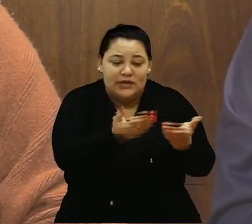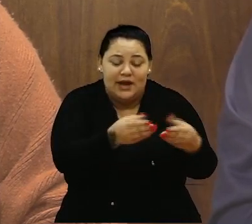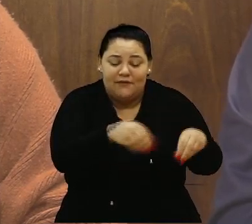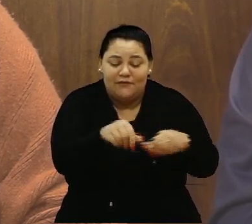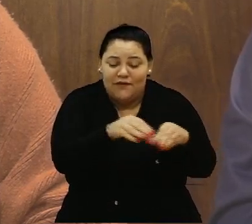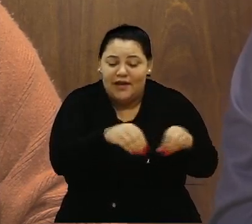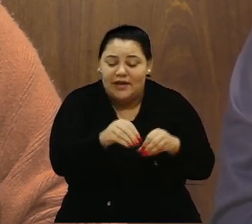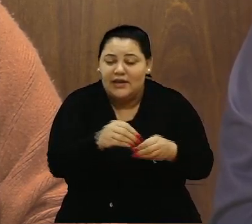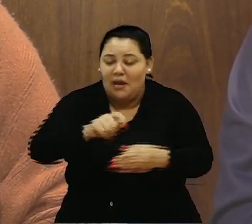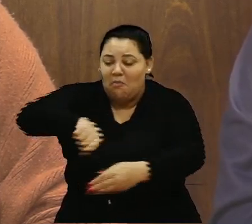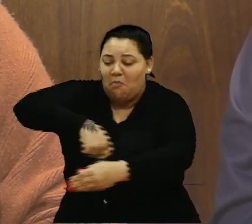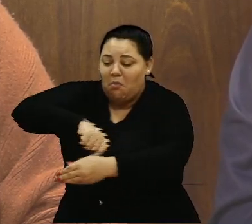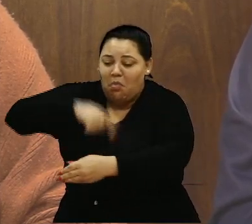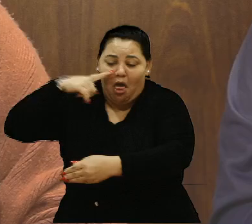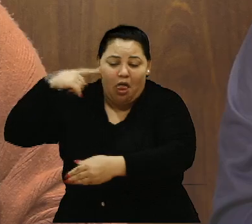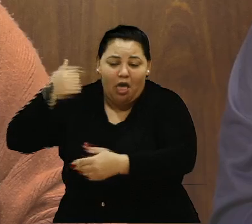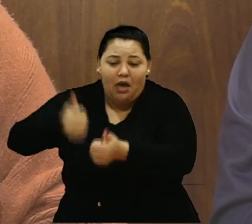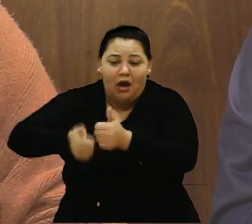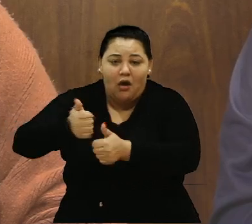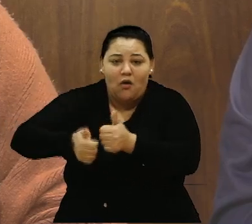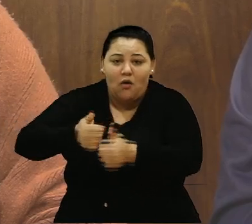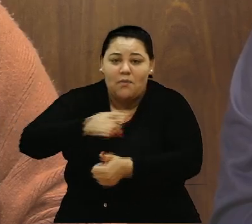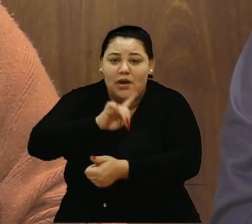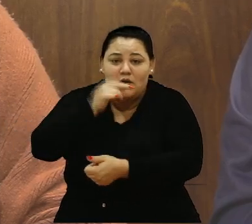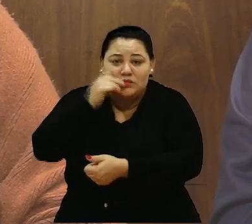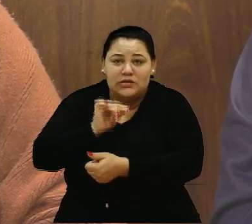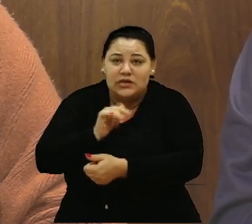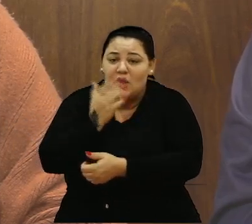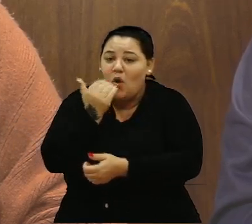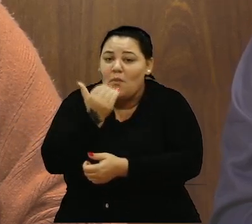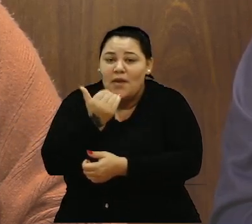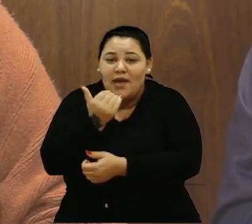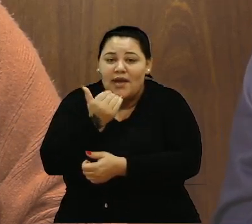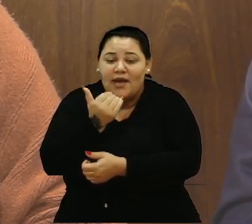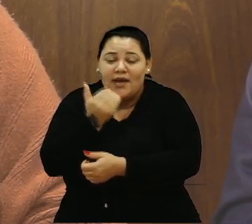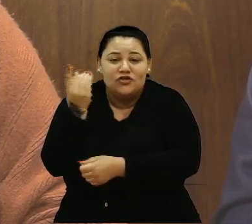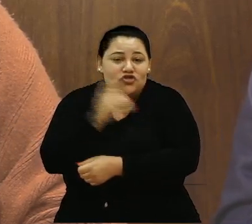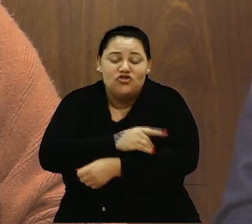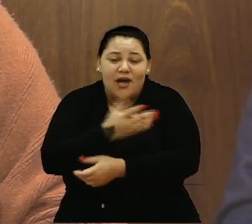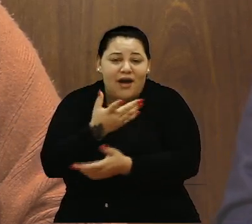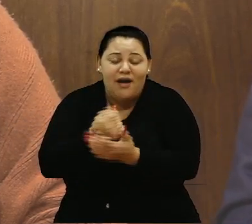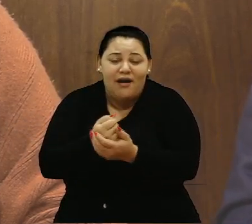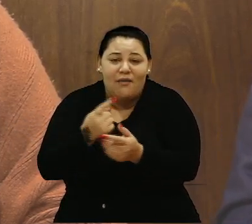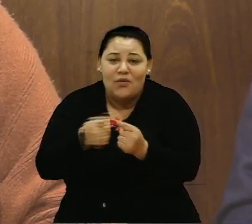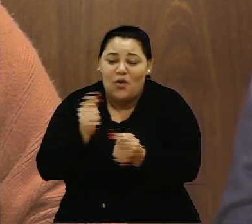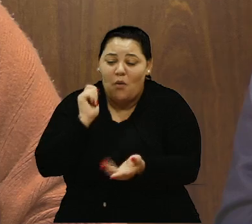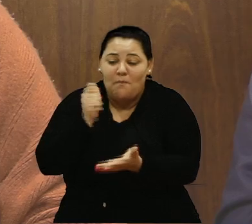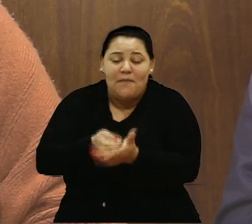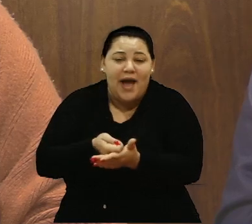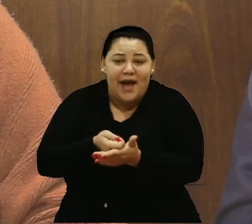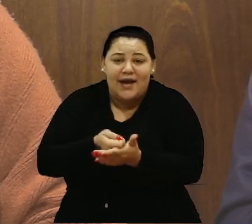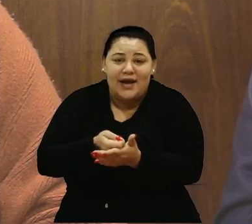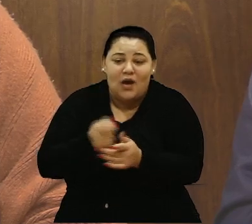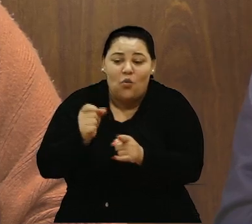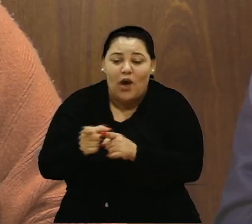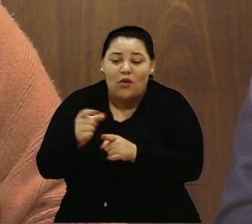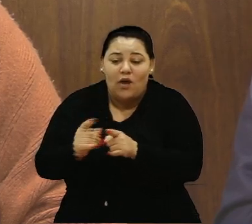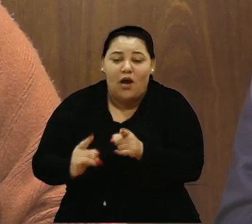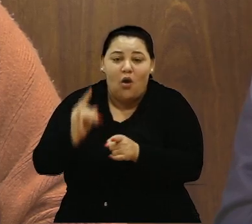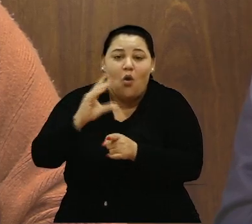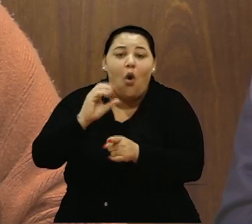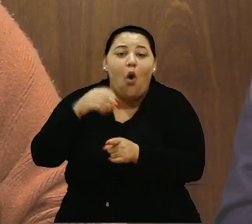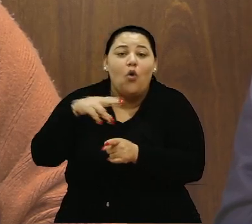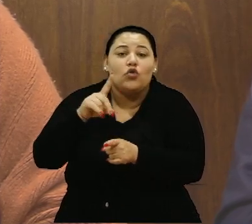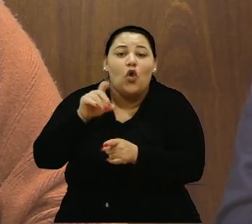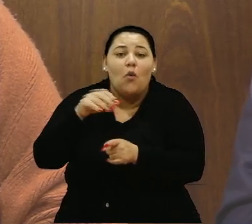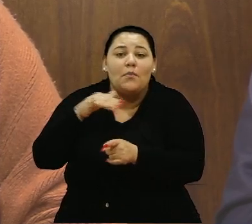outro de polenta, outro um arroz, para eles poderem ter o que comer durante o dia. Porque ou eles pagam o condomínio, ou eles pagam, e a